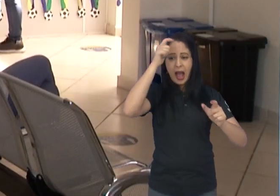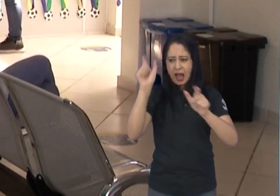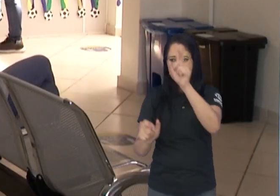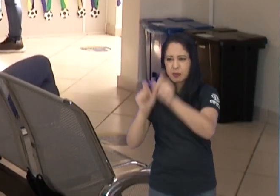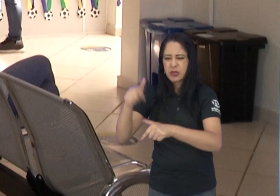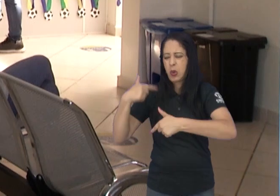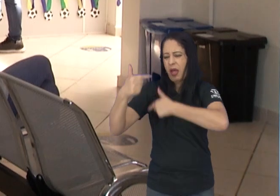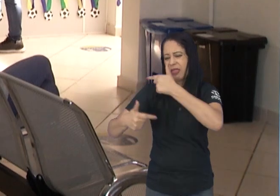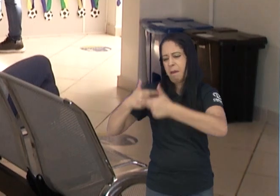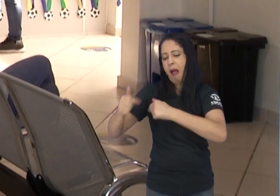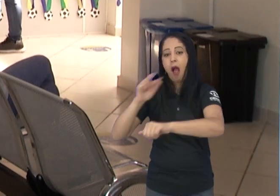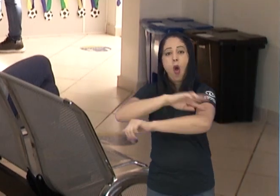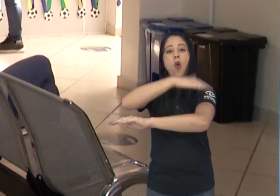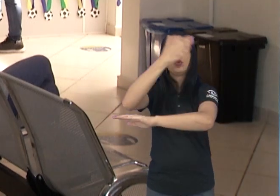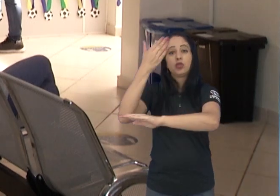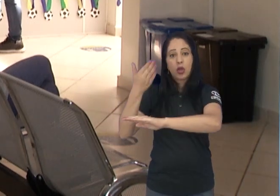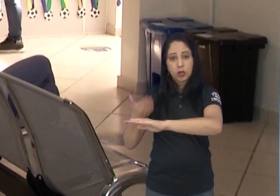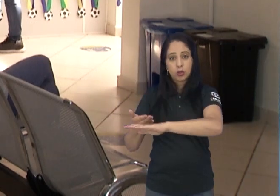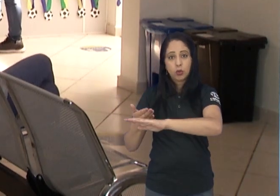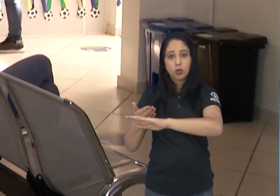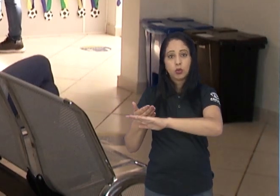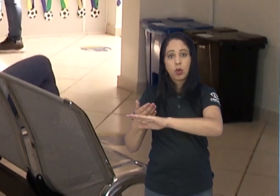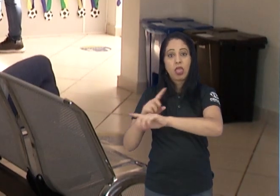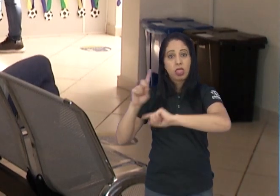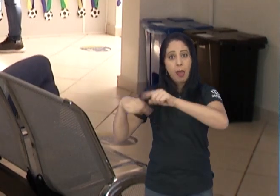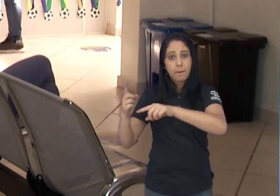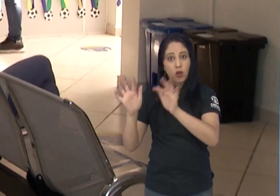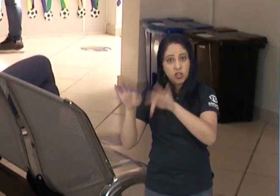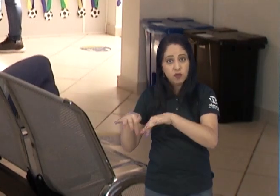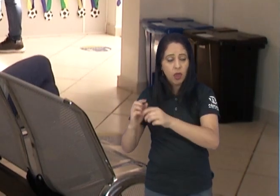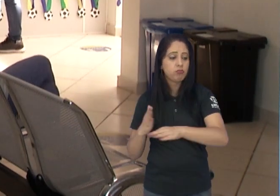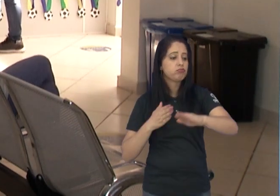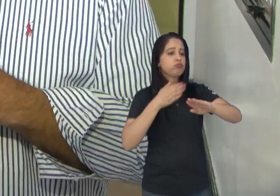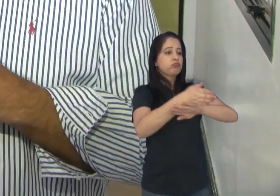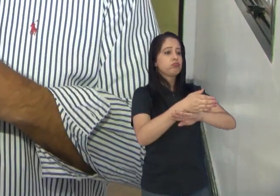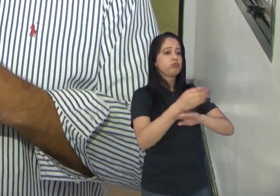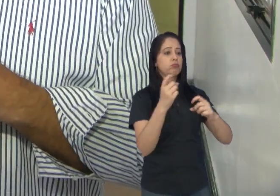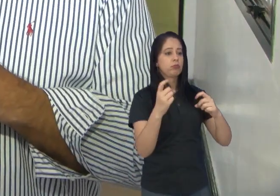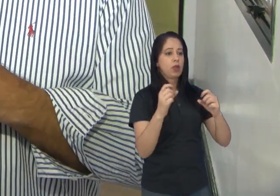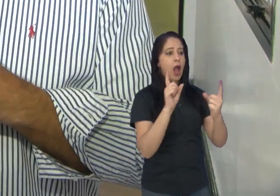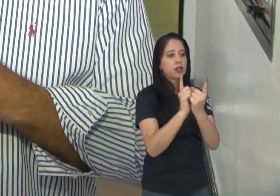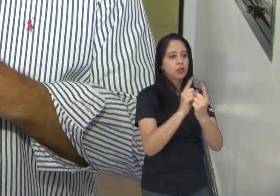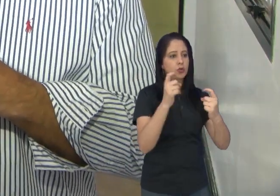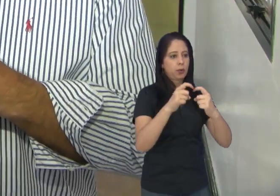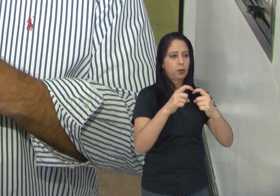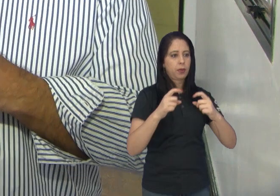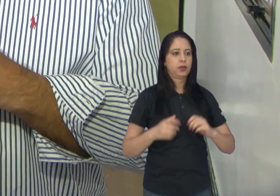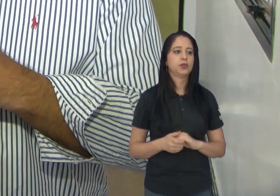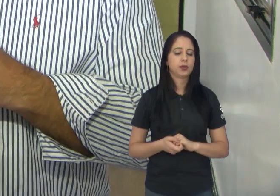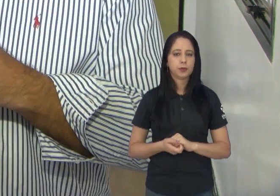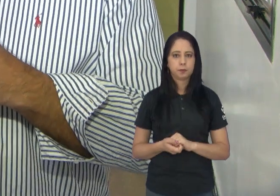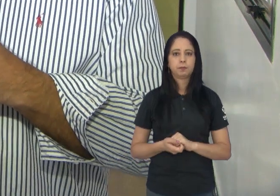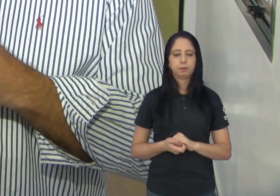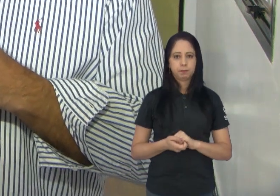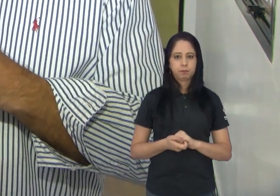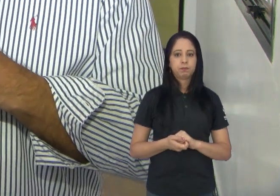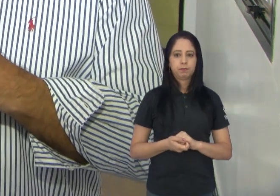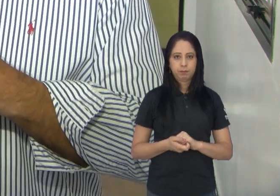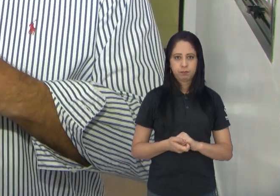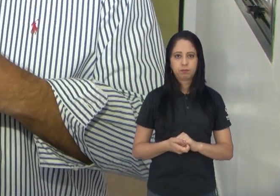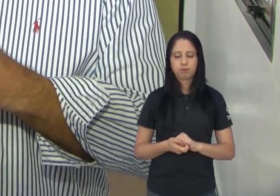trabalham durante o dia consigam atendimento após o expediente. Primeiro que uma lei como essa, você amplia